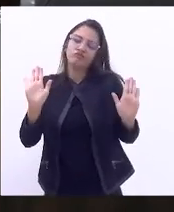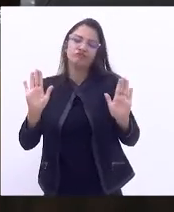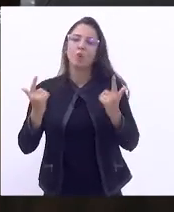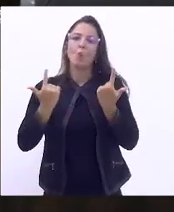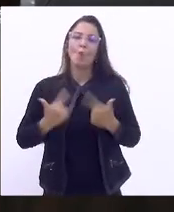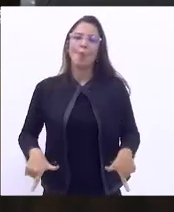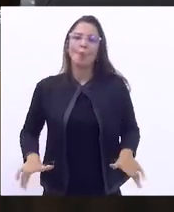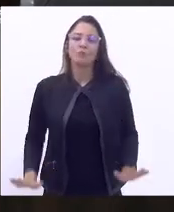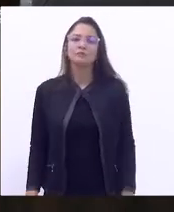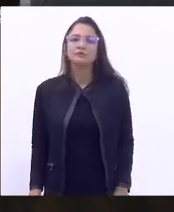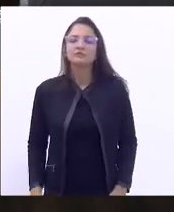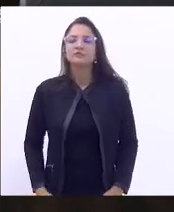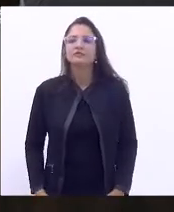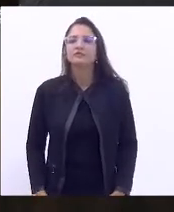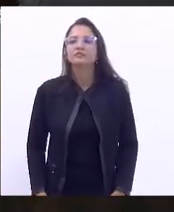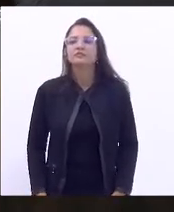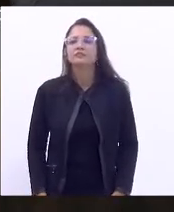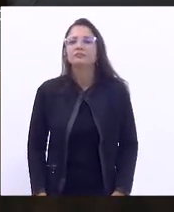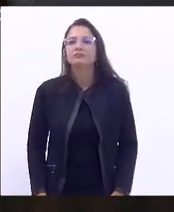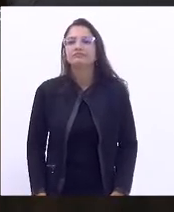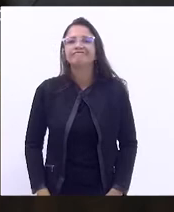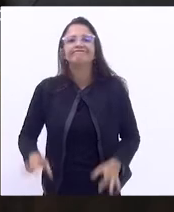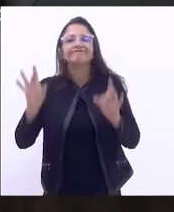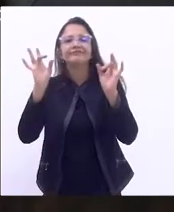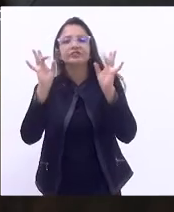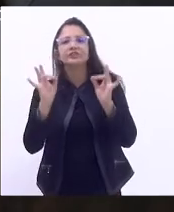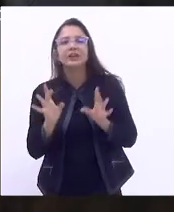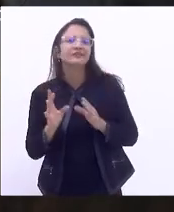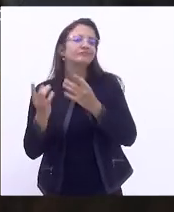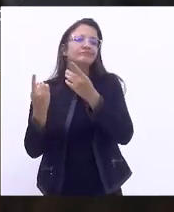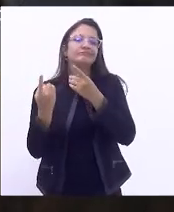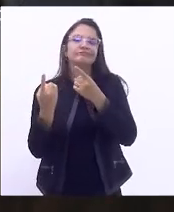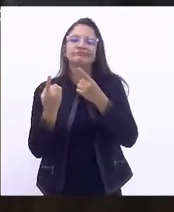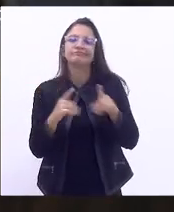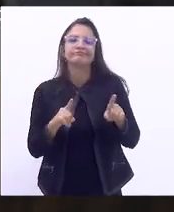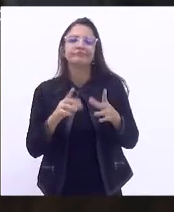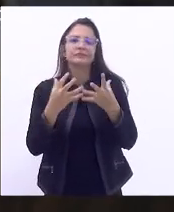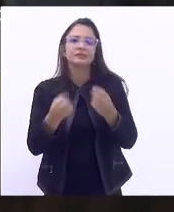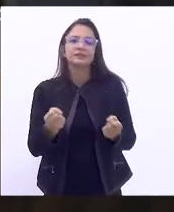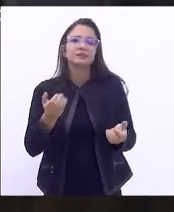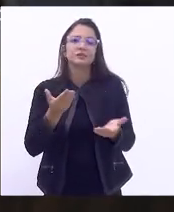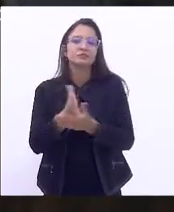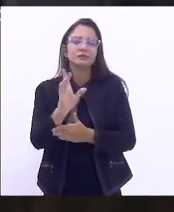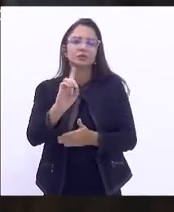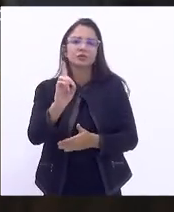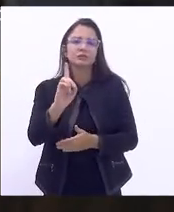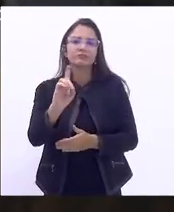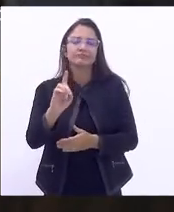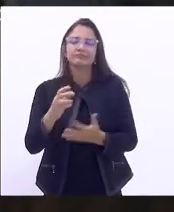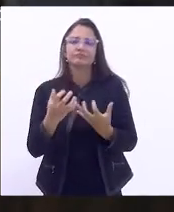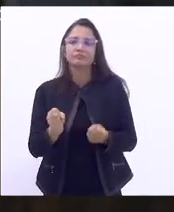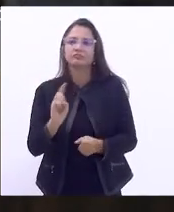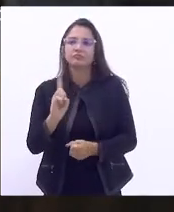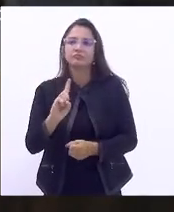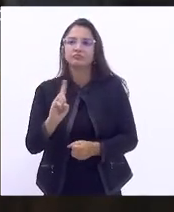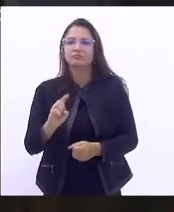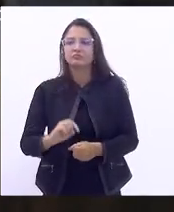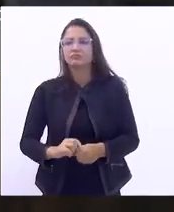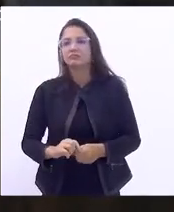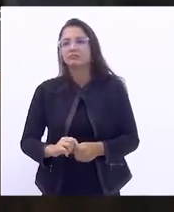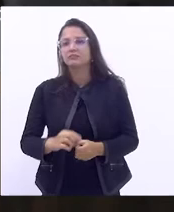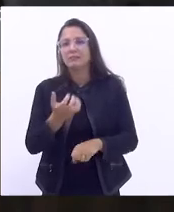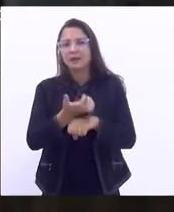Os destaques foram rejeitados. Matéria original segue para sanção, para autógrafo.